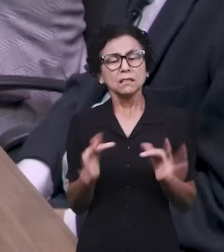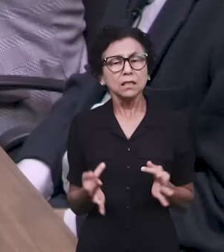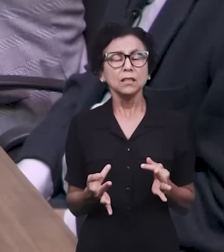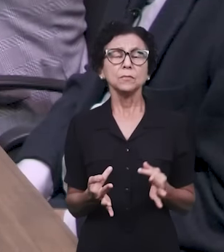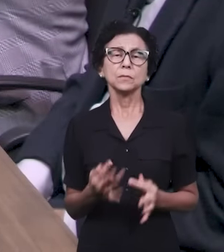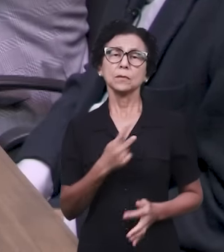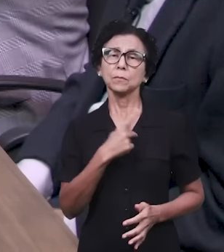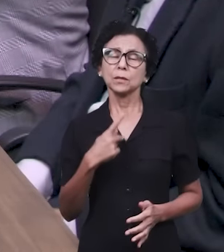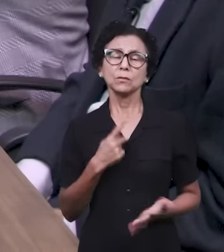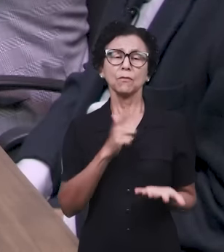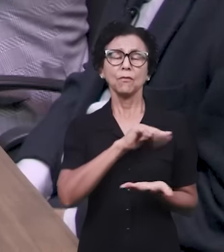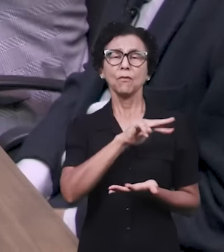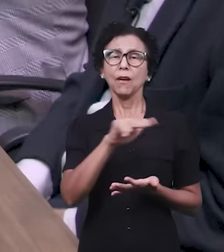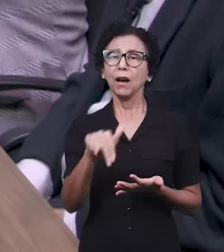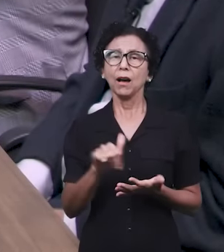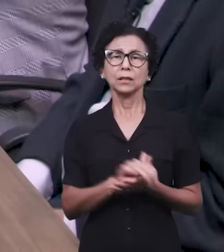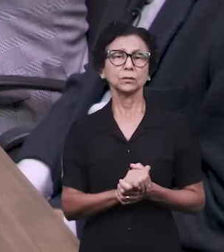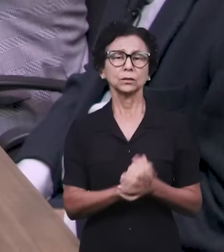várias condições